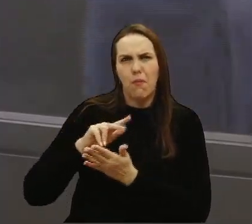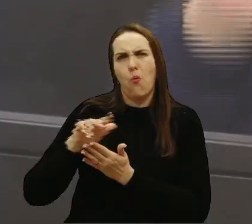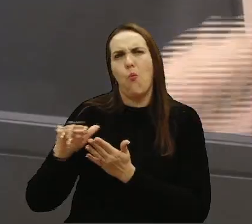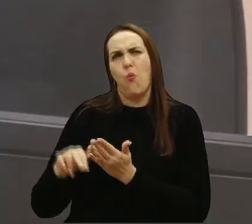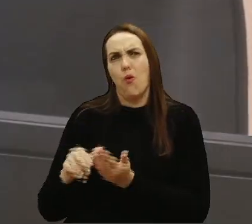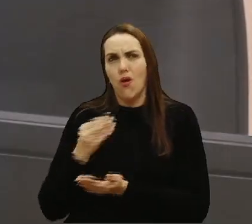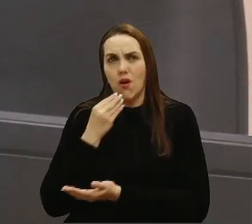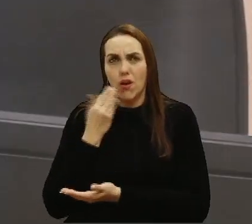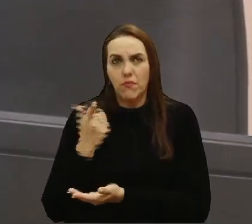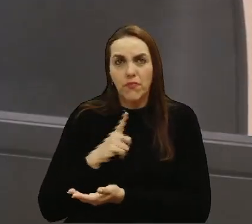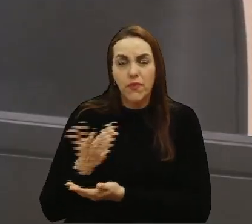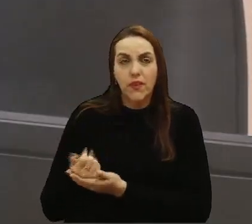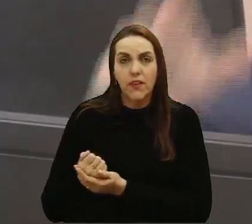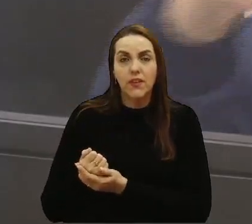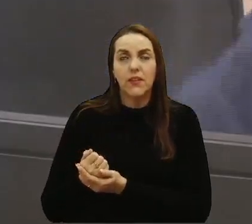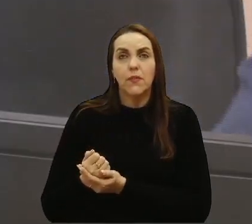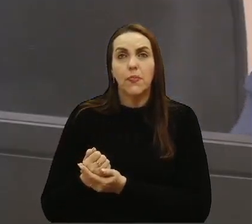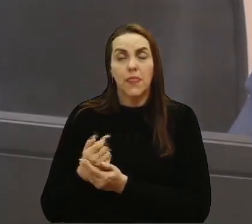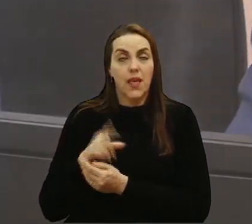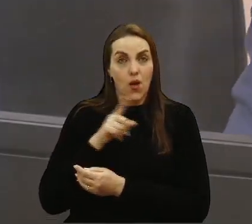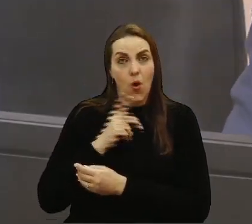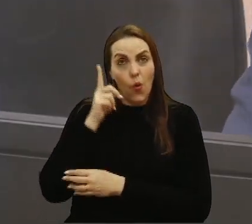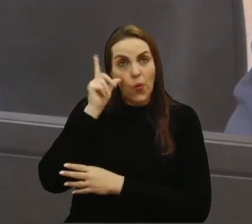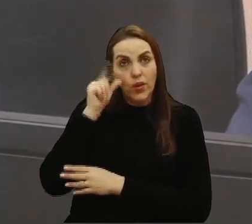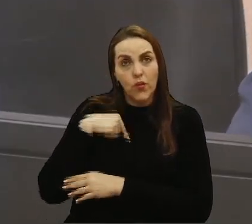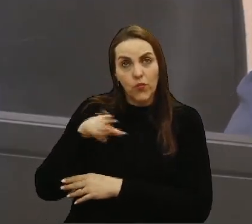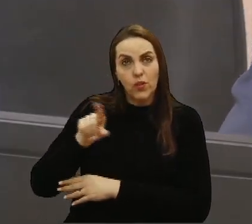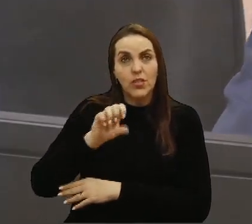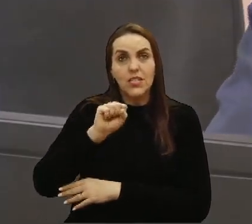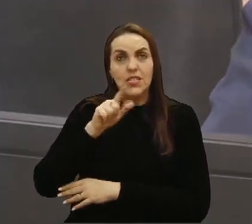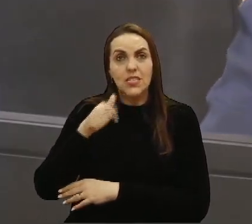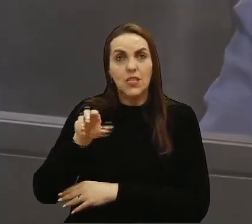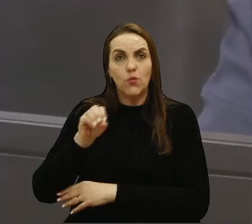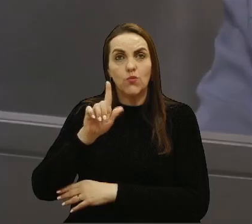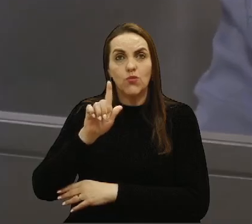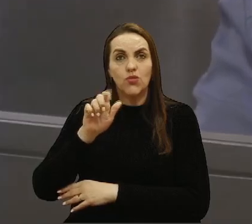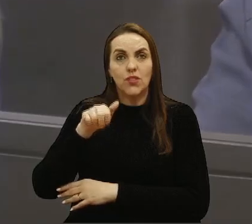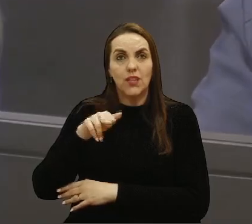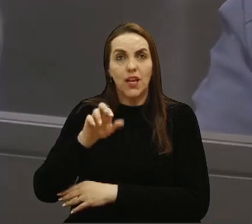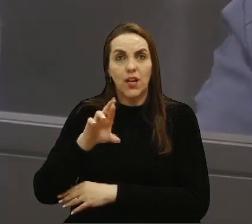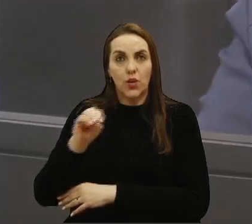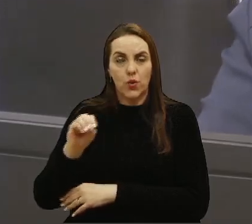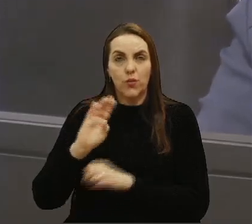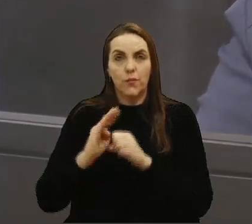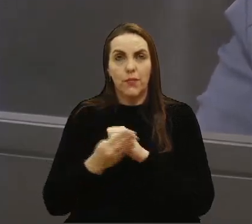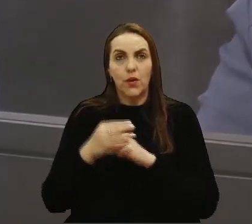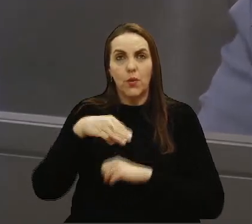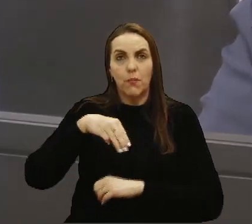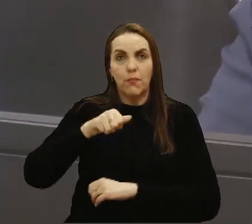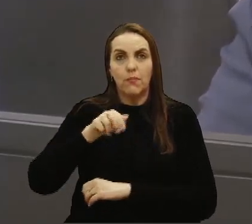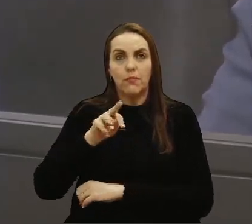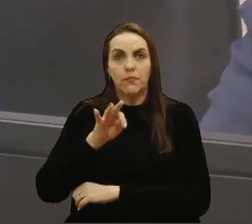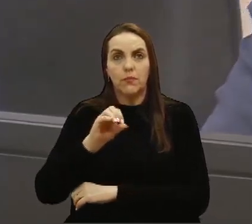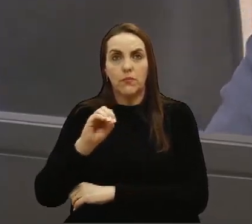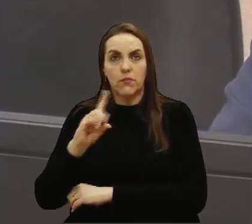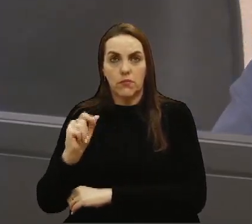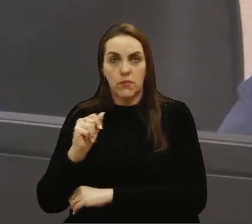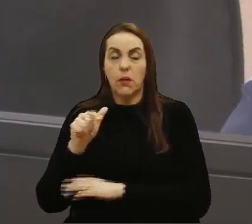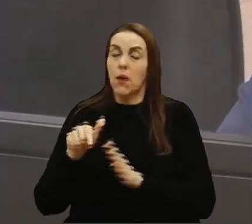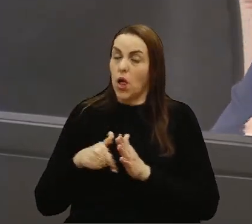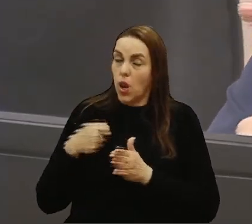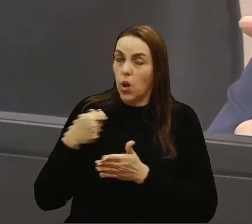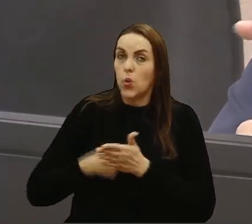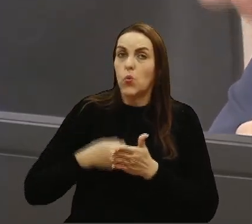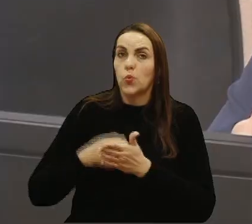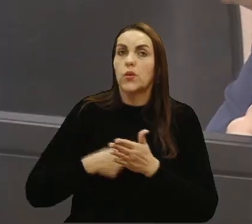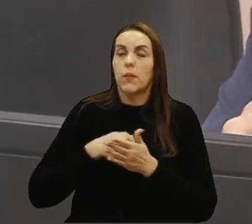Ontem, inclusive, fui lá na São Genaro, lá no Matioda, que vai ser uma luta do meu mandato, que eu tenho falado aqui,